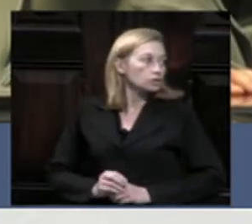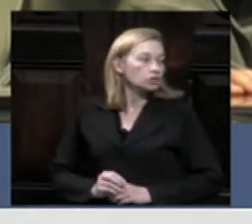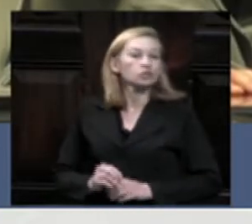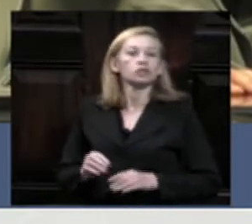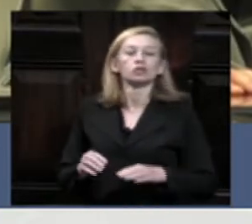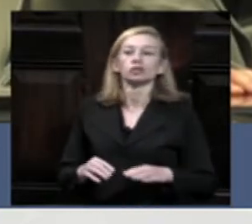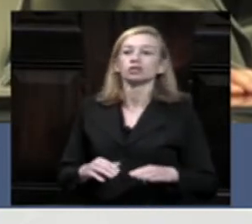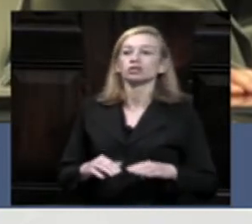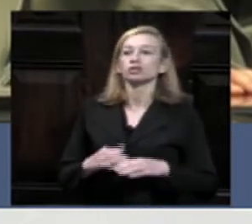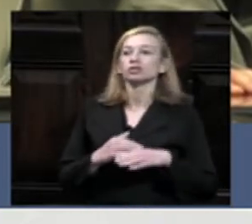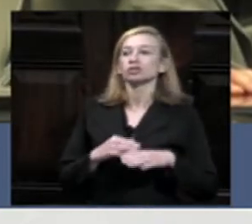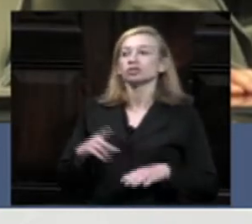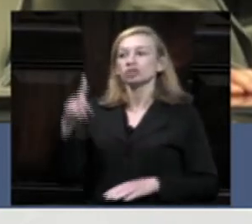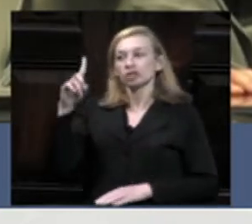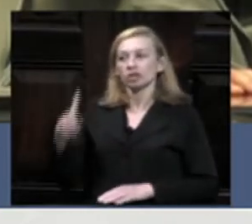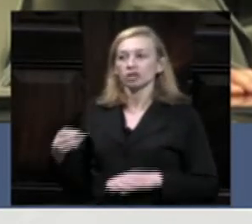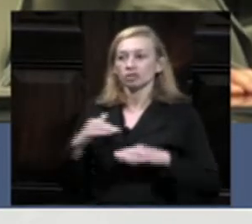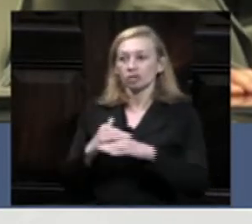no âmbito do Estado do Rio de Janeiro.